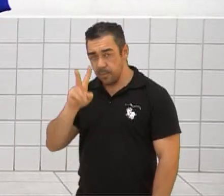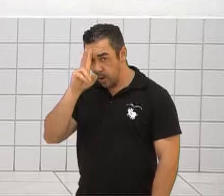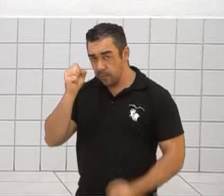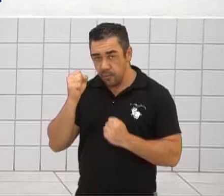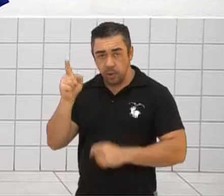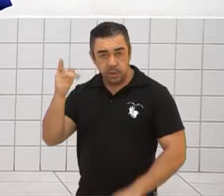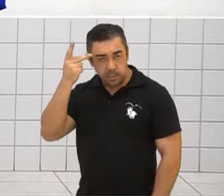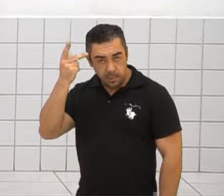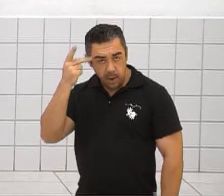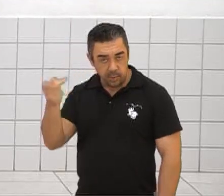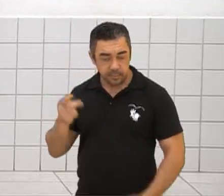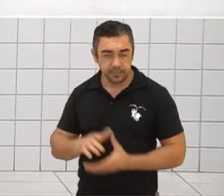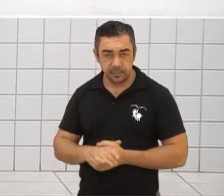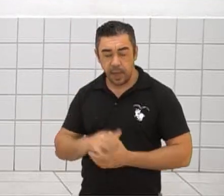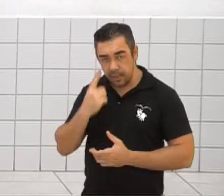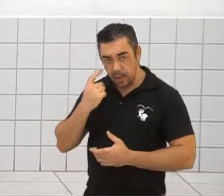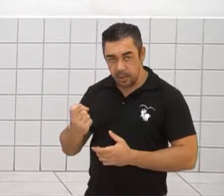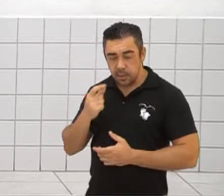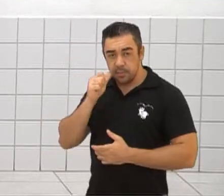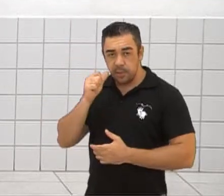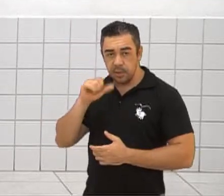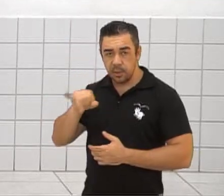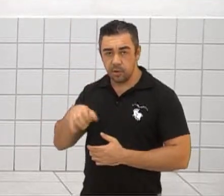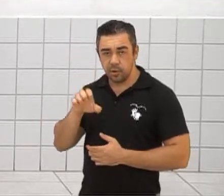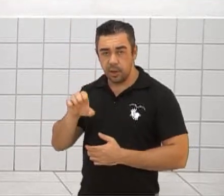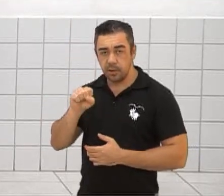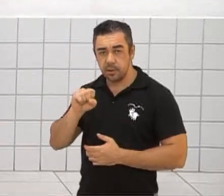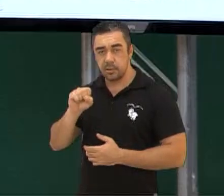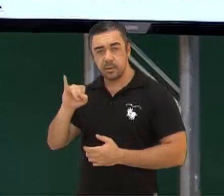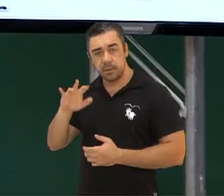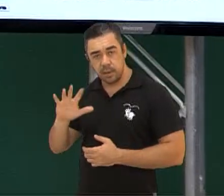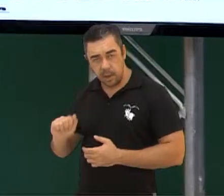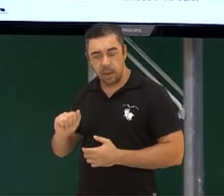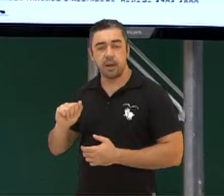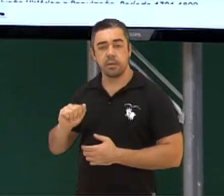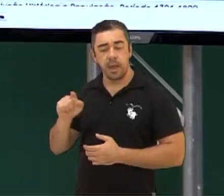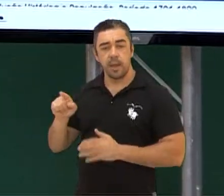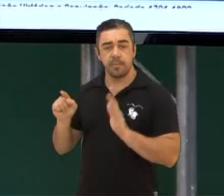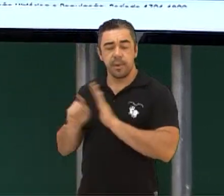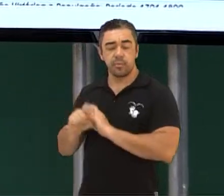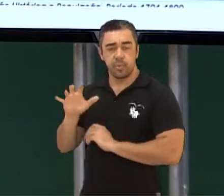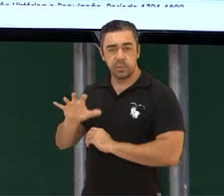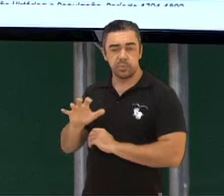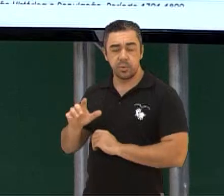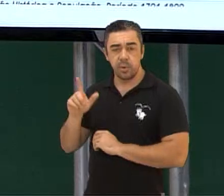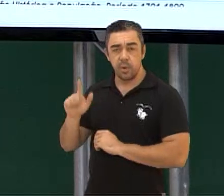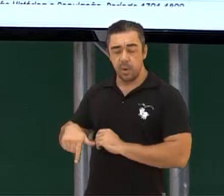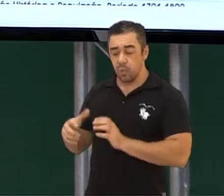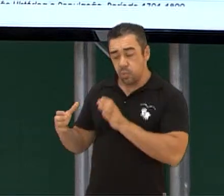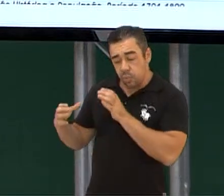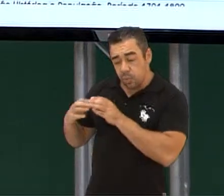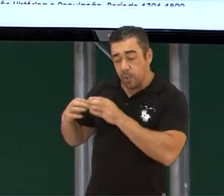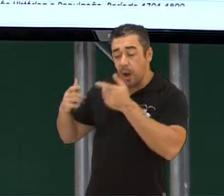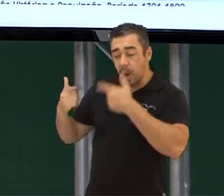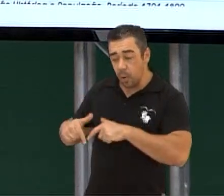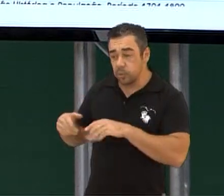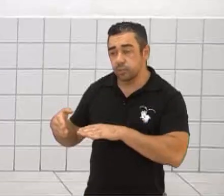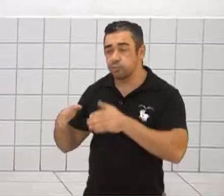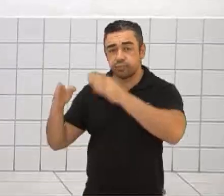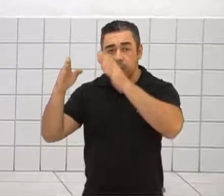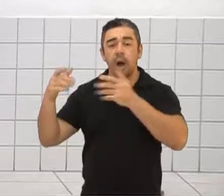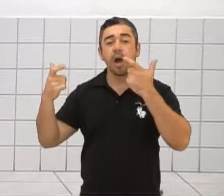Olha, professora Joyce, e é interessante porque a Jéssica está ligada lá na nossa aula e ela perguntou exatamente isso. Os tropeiros, eles saíam de onde e iam até